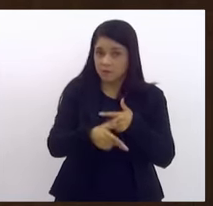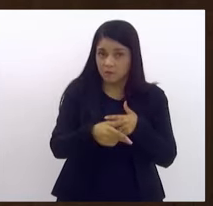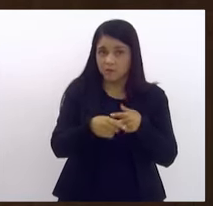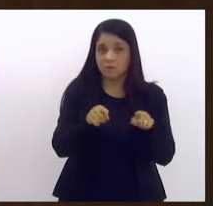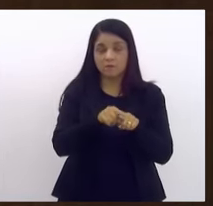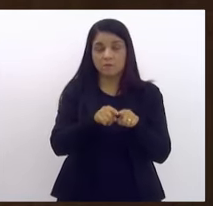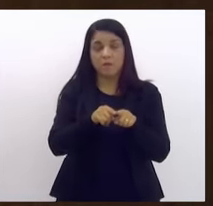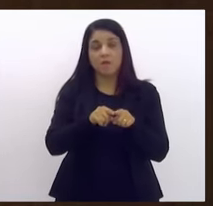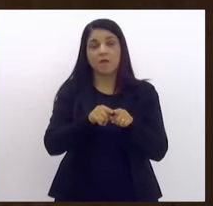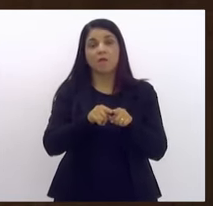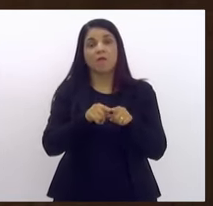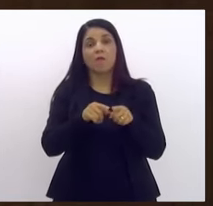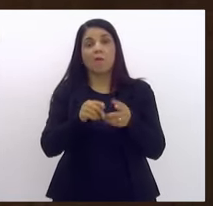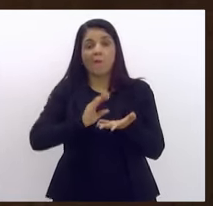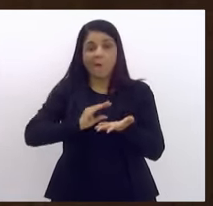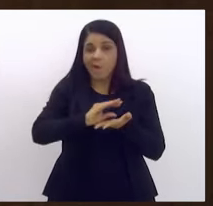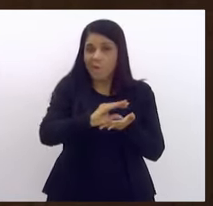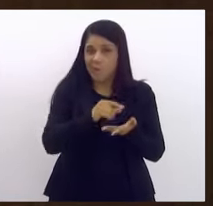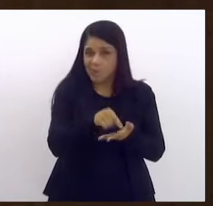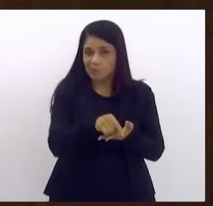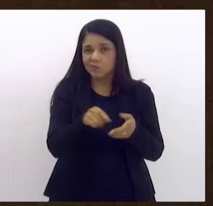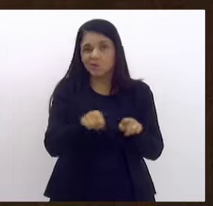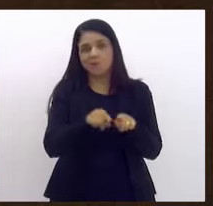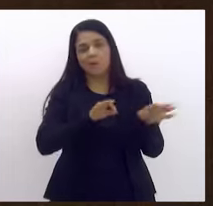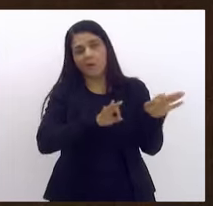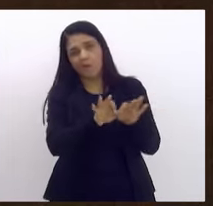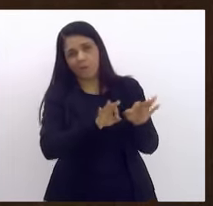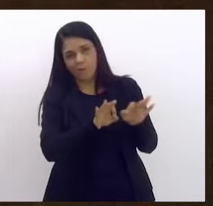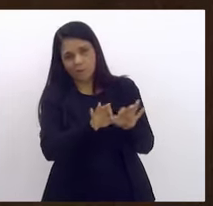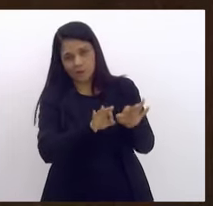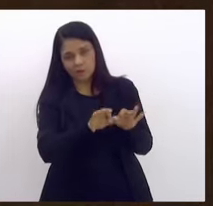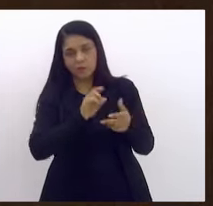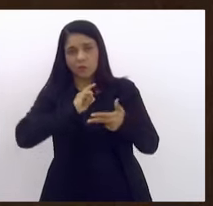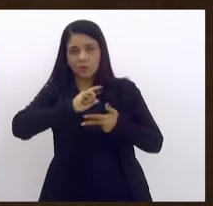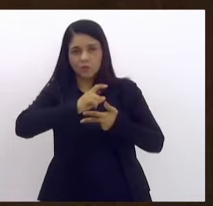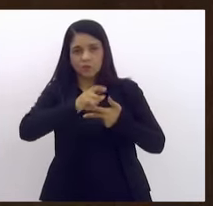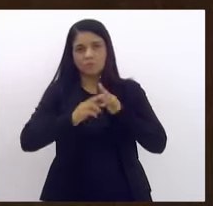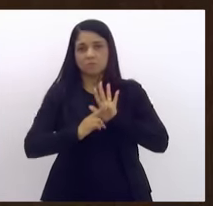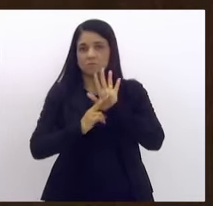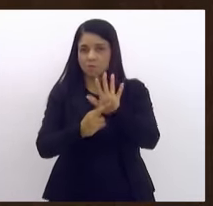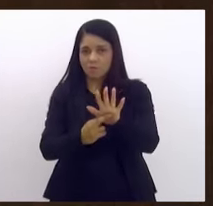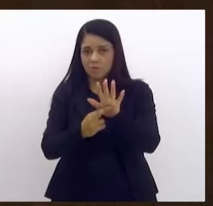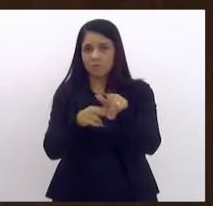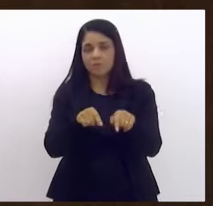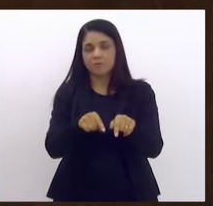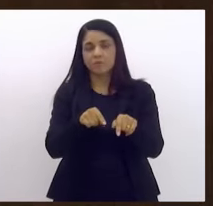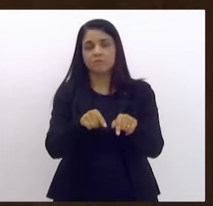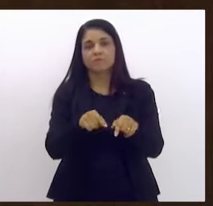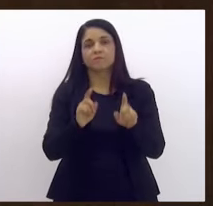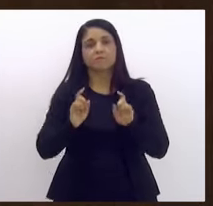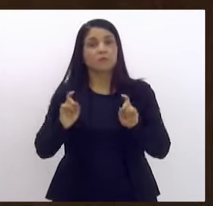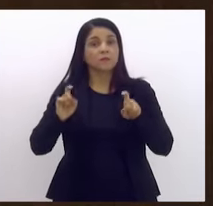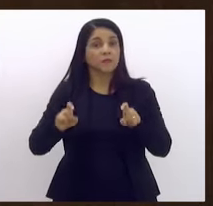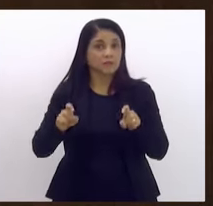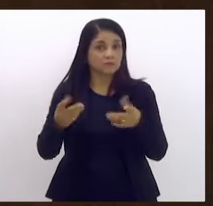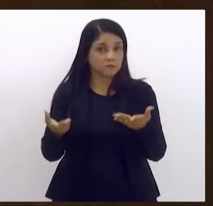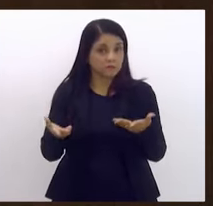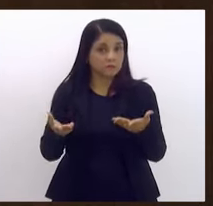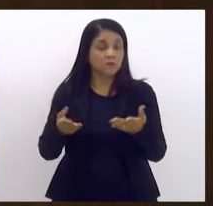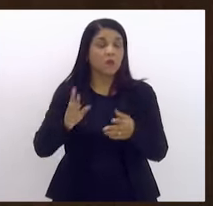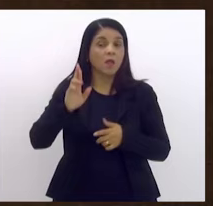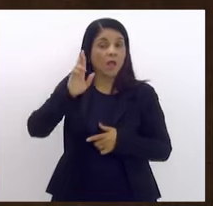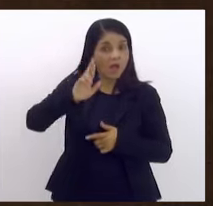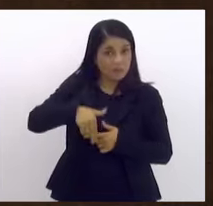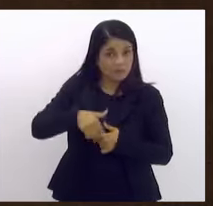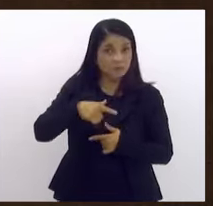alocação de recursos quanto ao próprio plano de trabalho que o executivo apresenta no exercício do seu mandato. Por essa razão, e